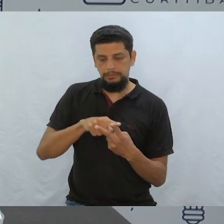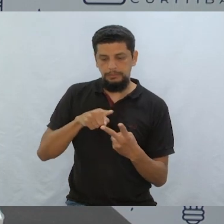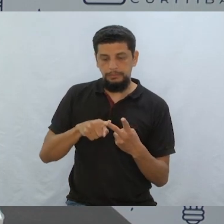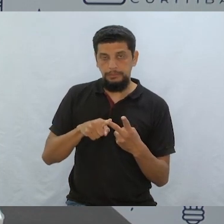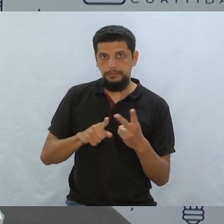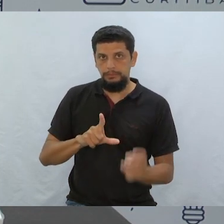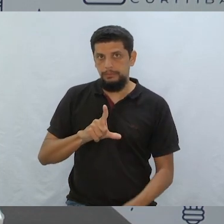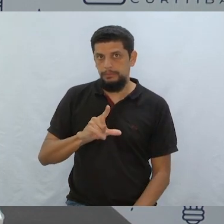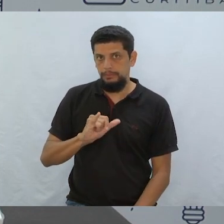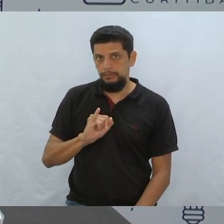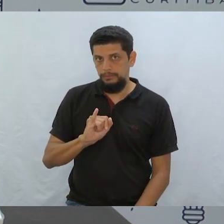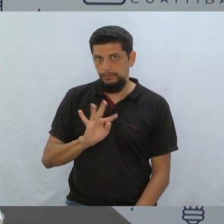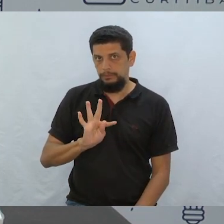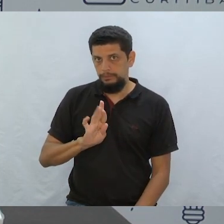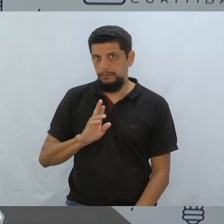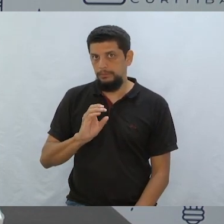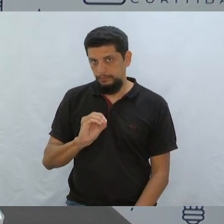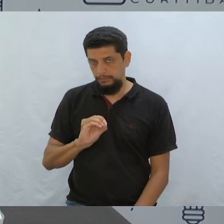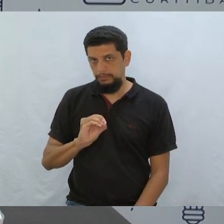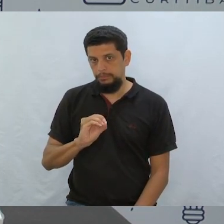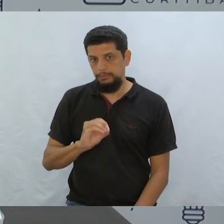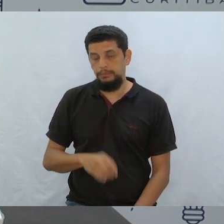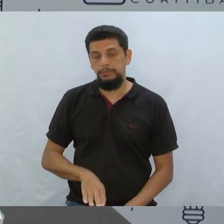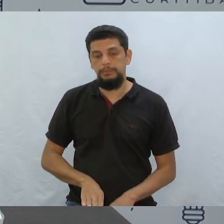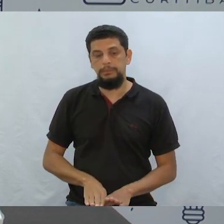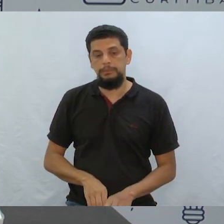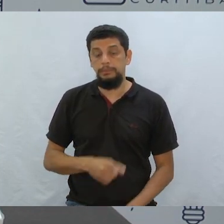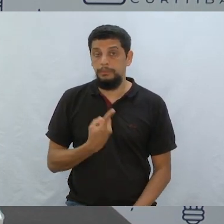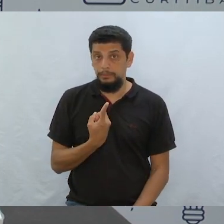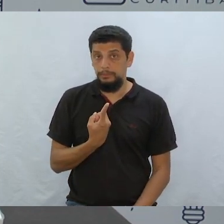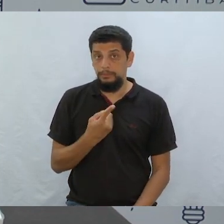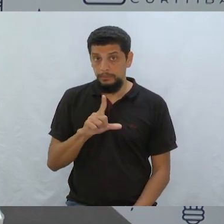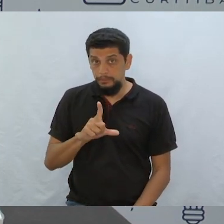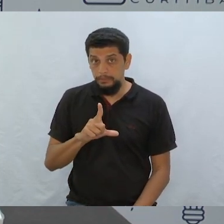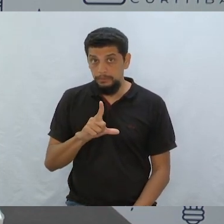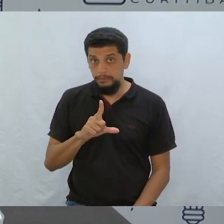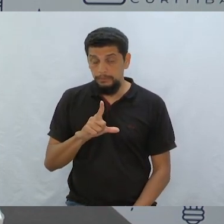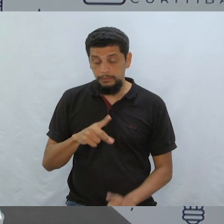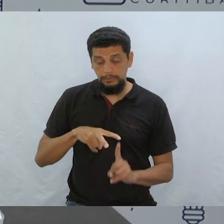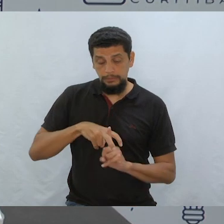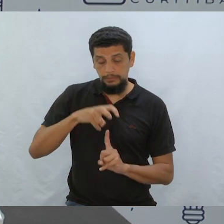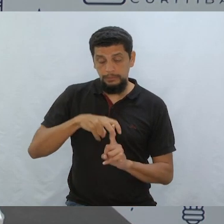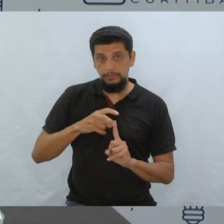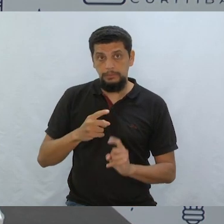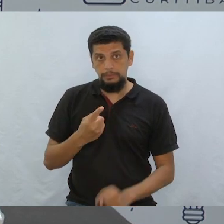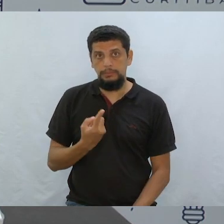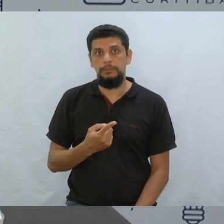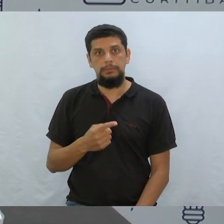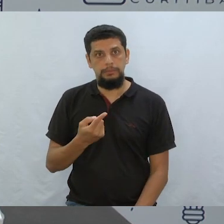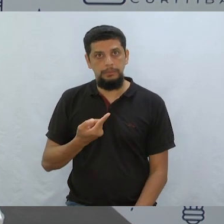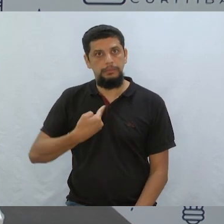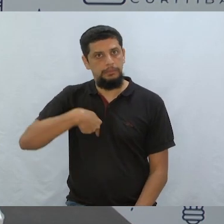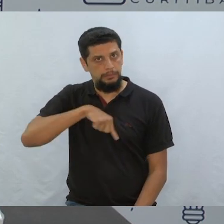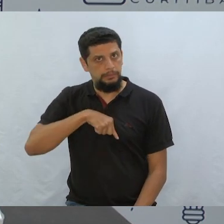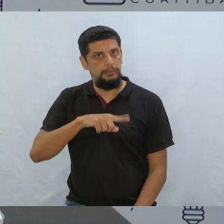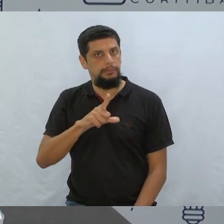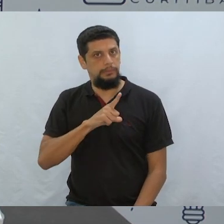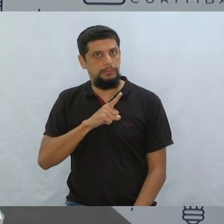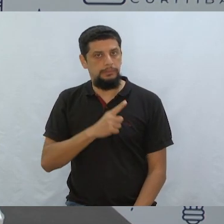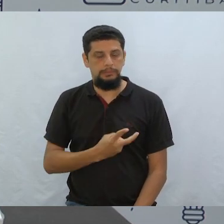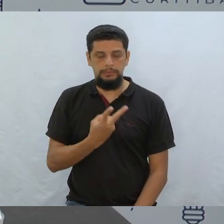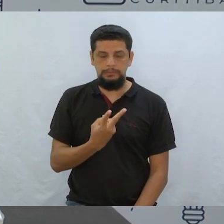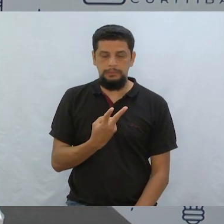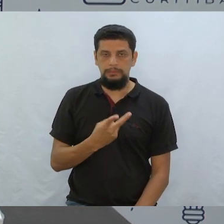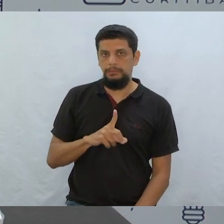2 litros. Então, se nós temos uma garrafa de 1 litro mais uma garrafa de 1 litro, nós temos